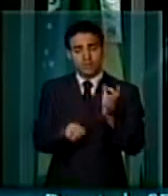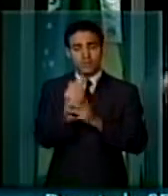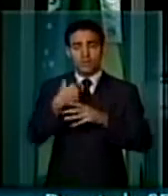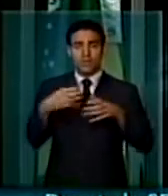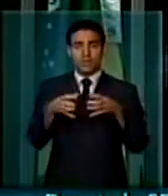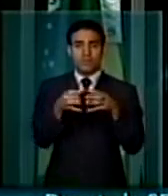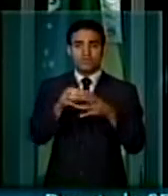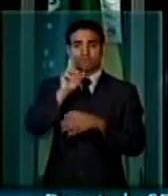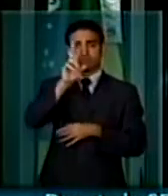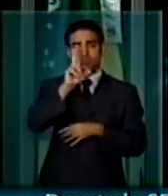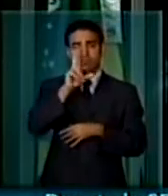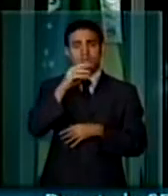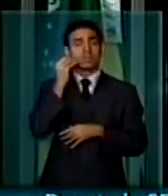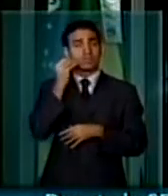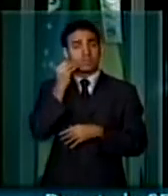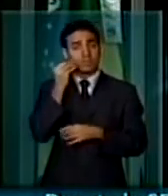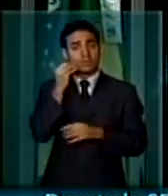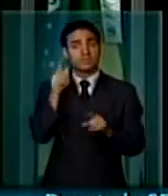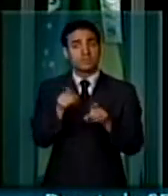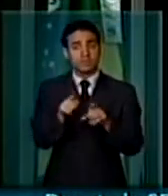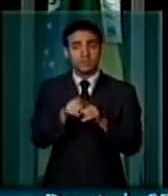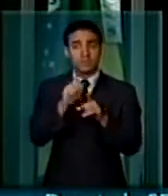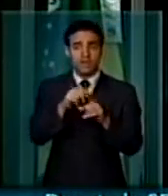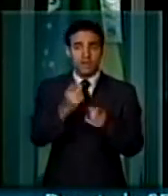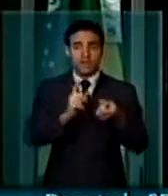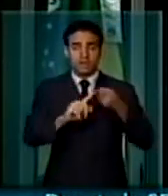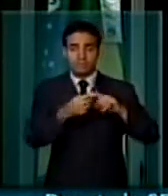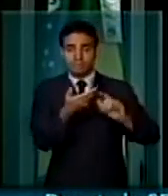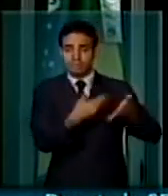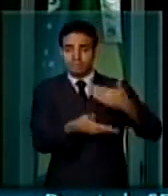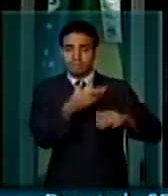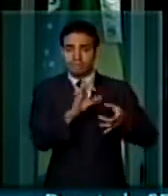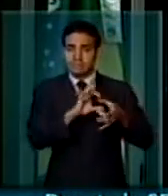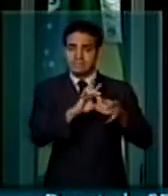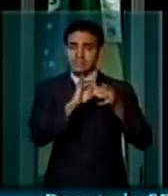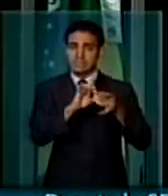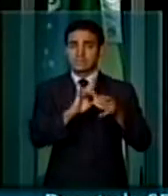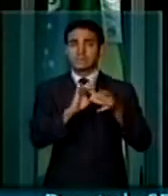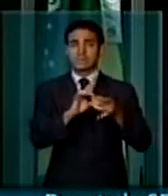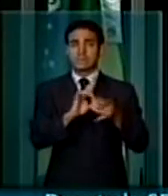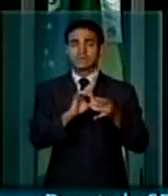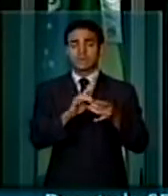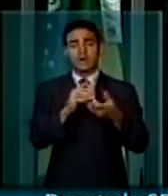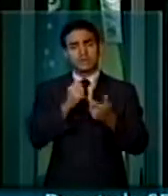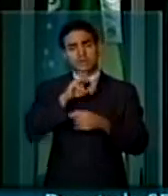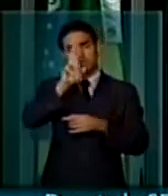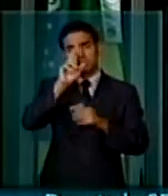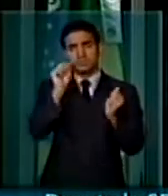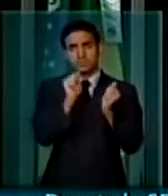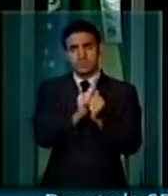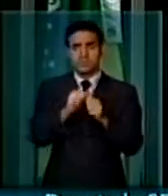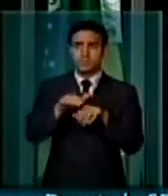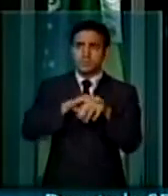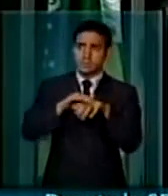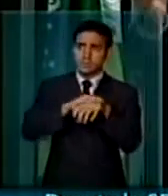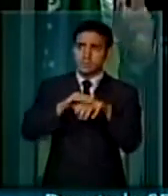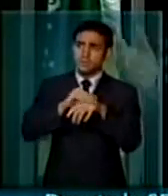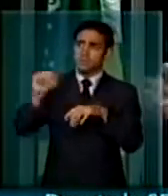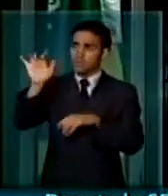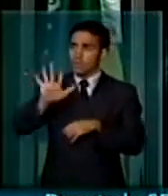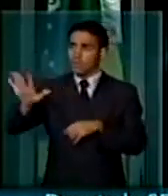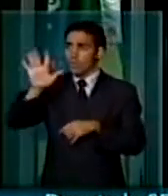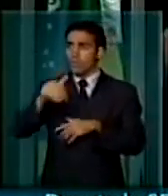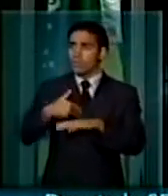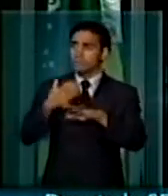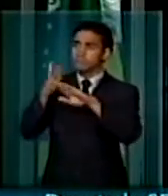tem procurado também ser um interlocutor. Esse grupo tem procurado ser um interlocutor junto à União Europeia